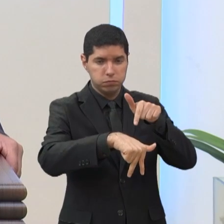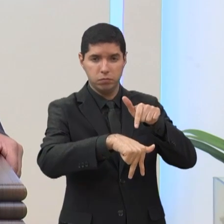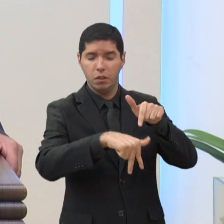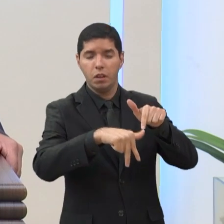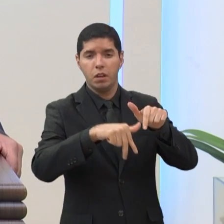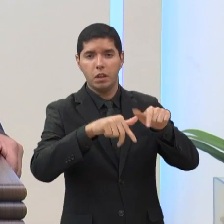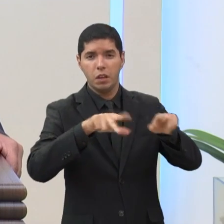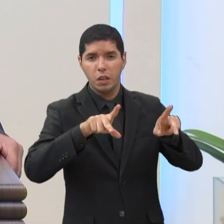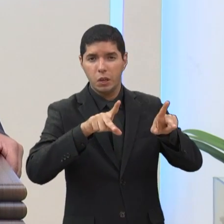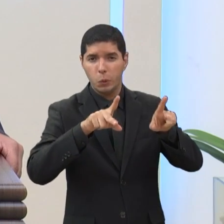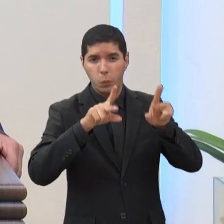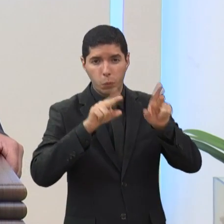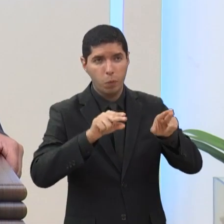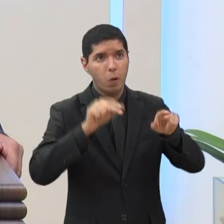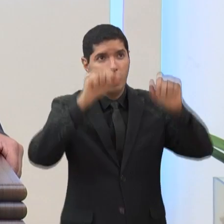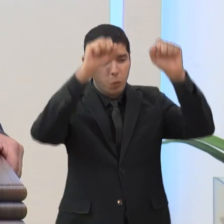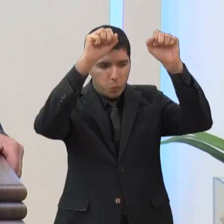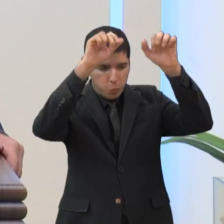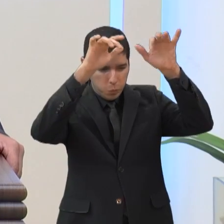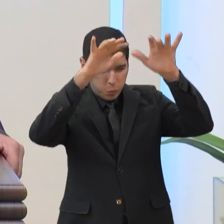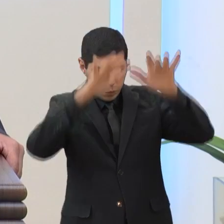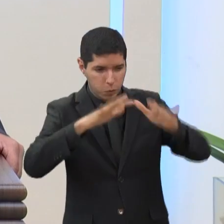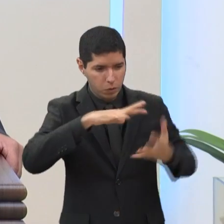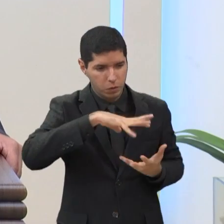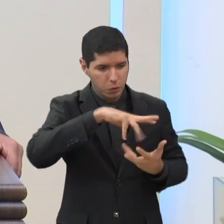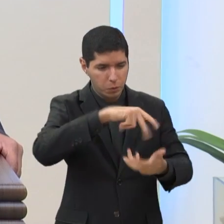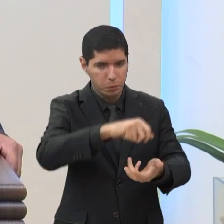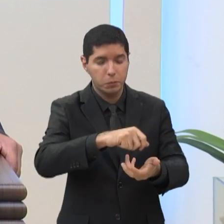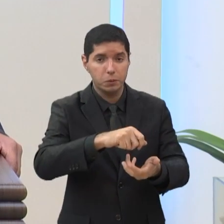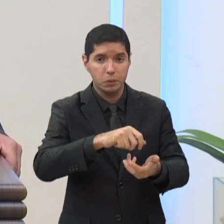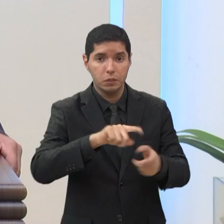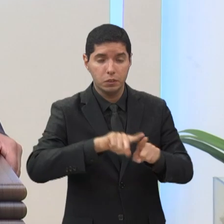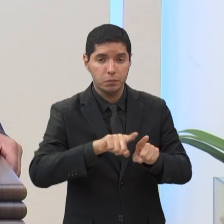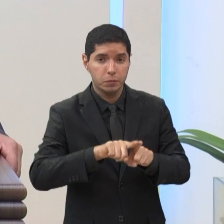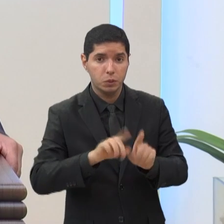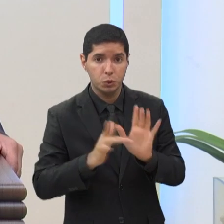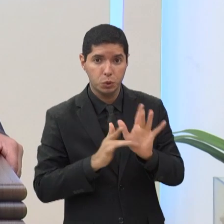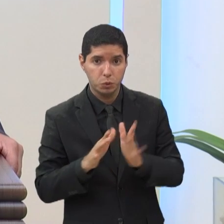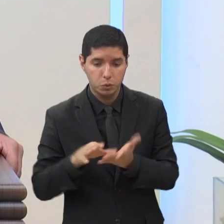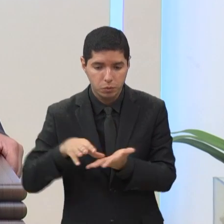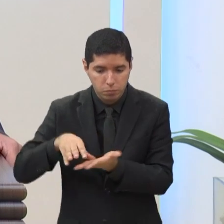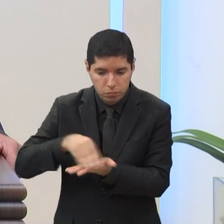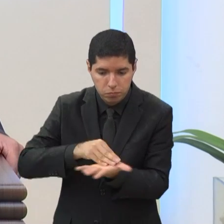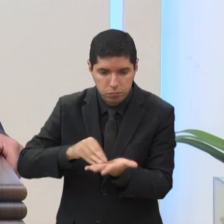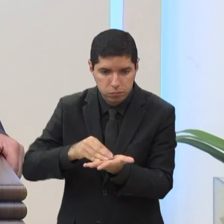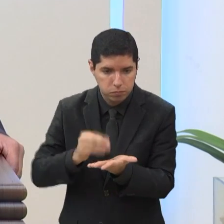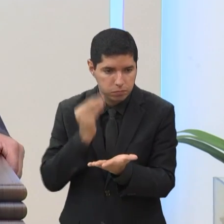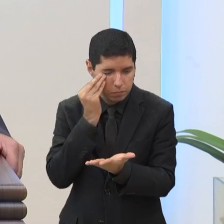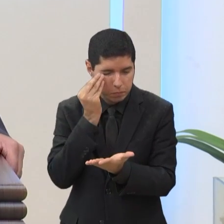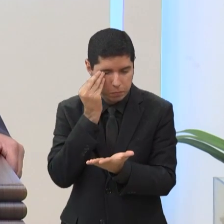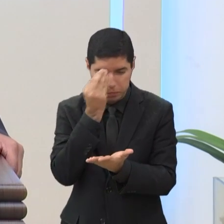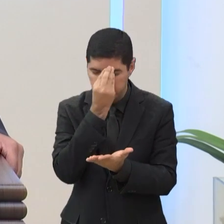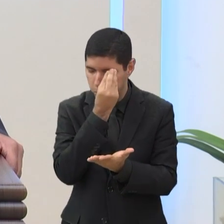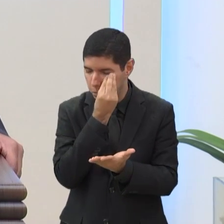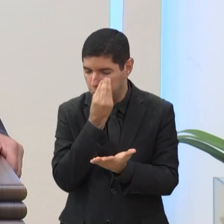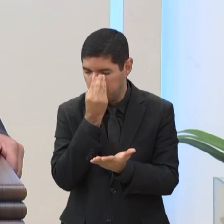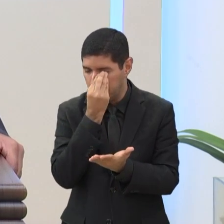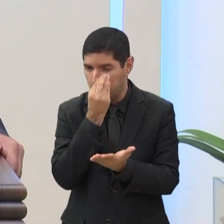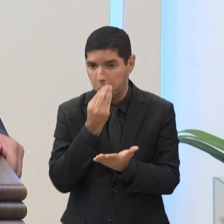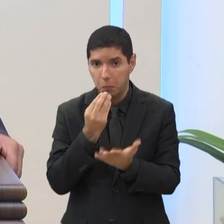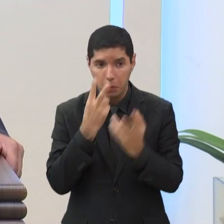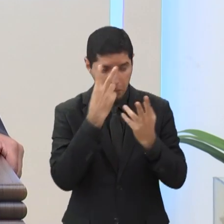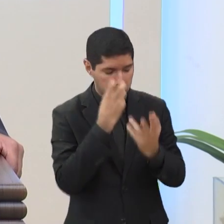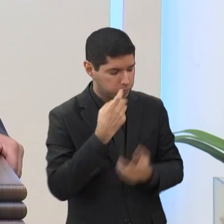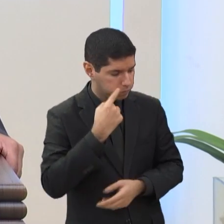terra e com a saliva fez lodo e untou com o lodo os olhos do cego. E disse-lhe: